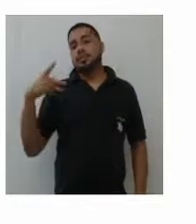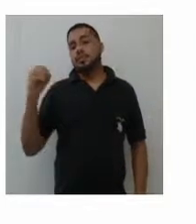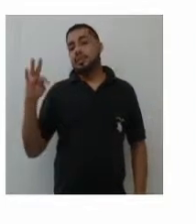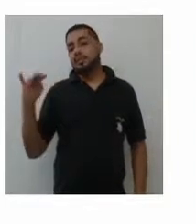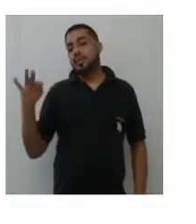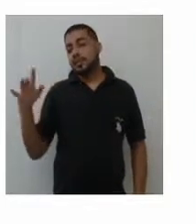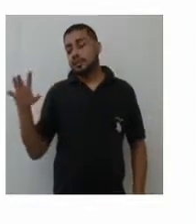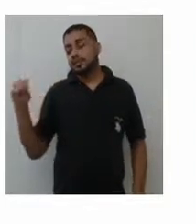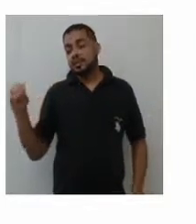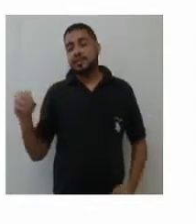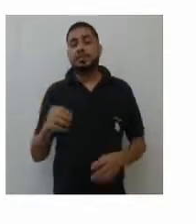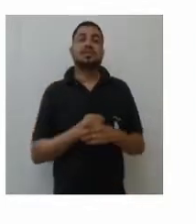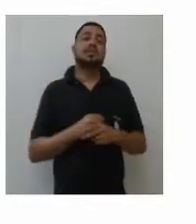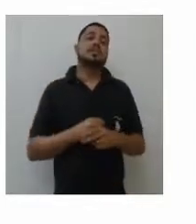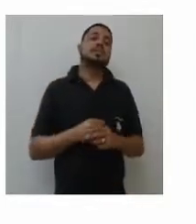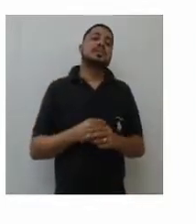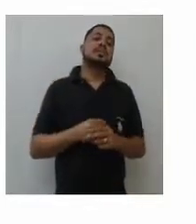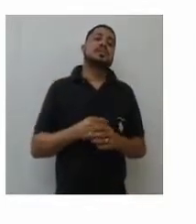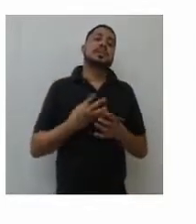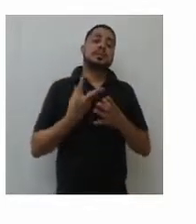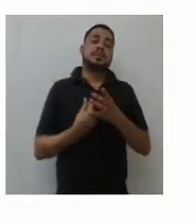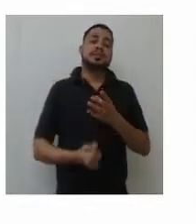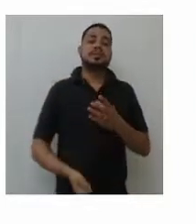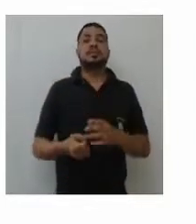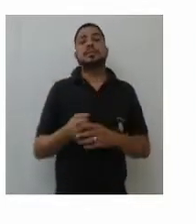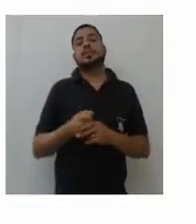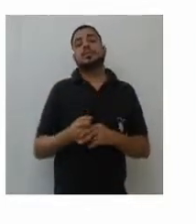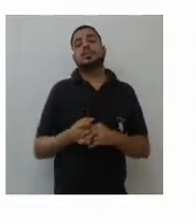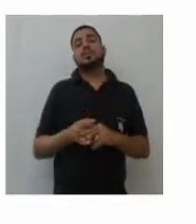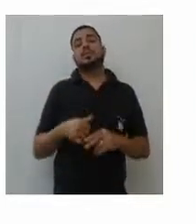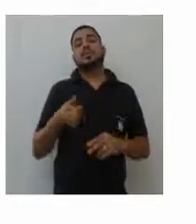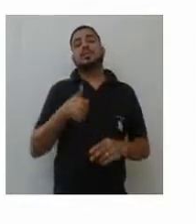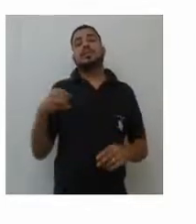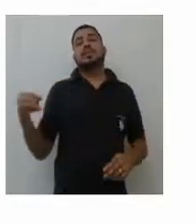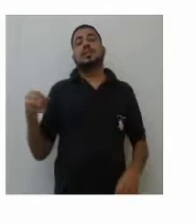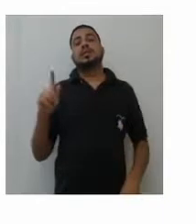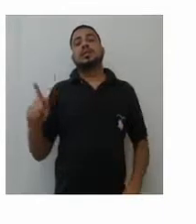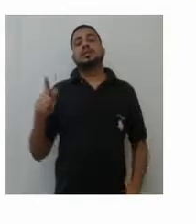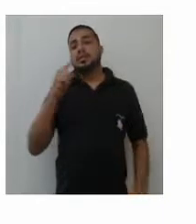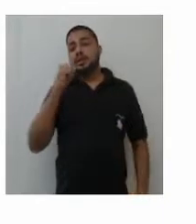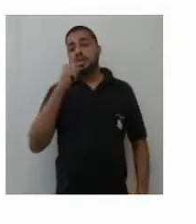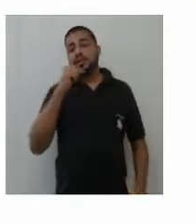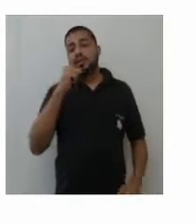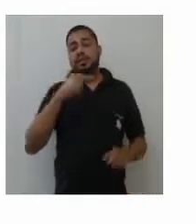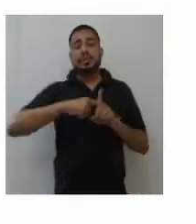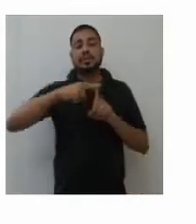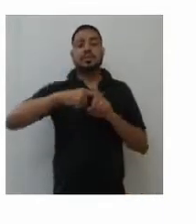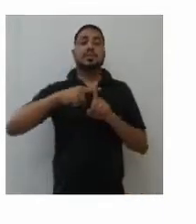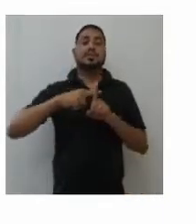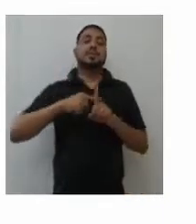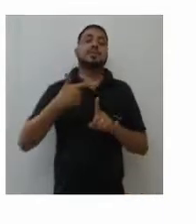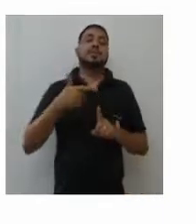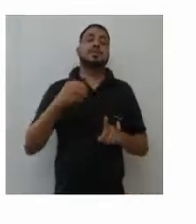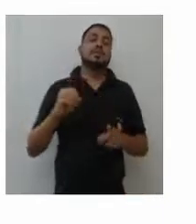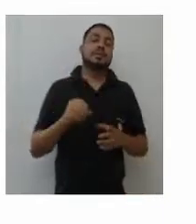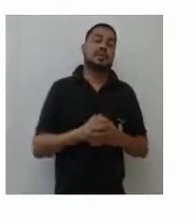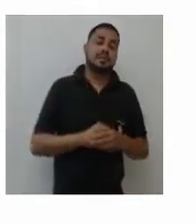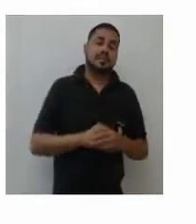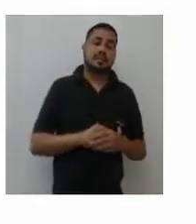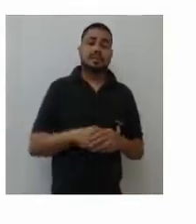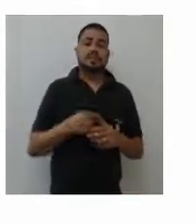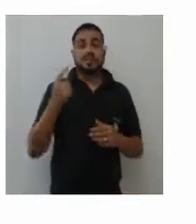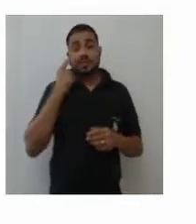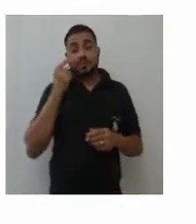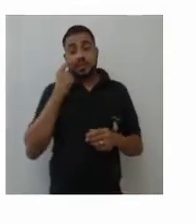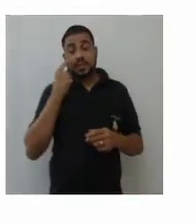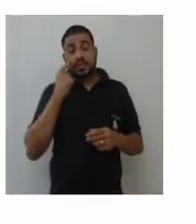gramas de nitrato de potássio dissolvidos em 100 gramas de água a uma temperatura de 20 graus Celsius. Veja que